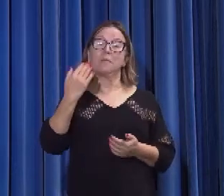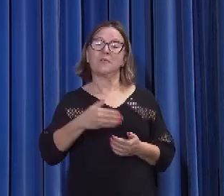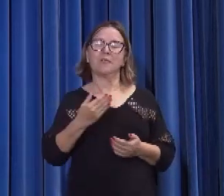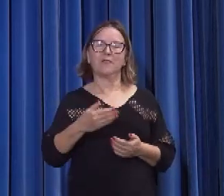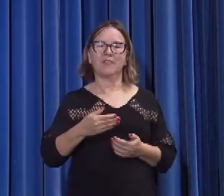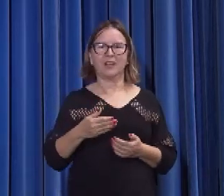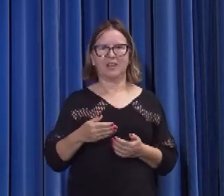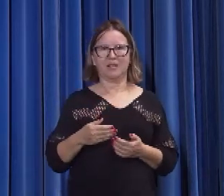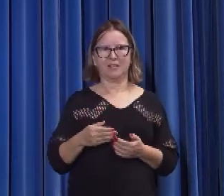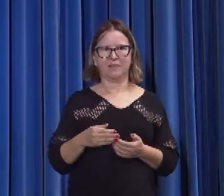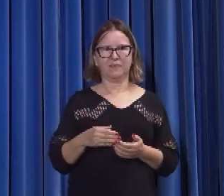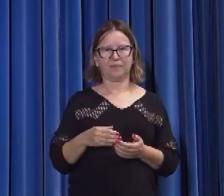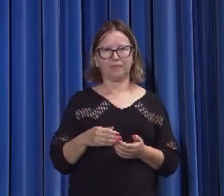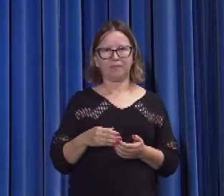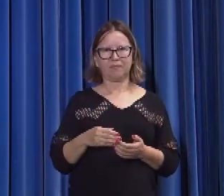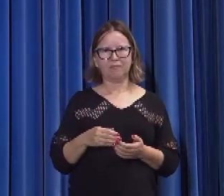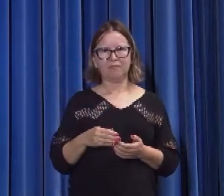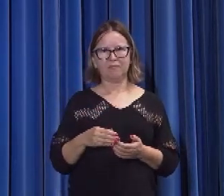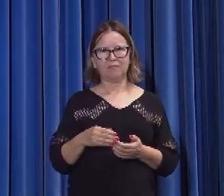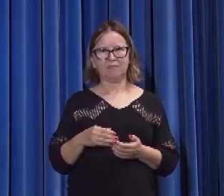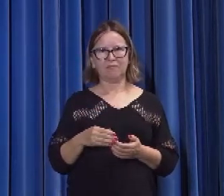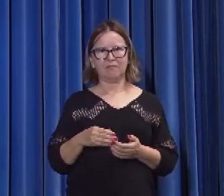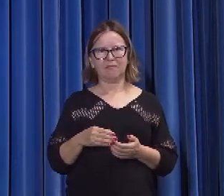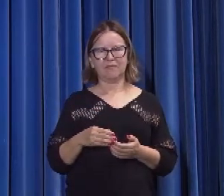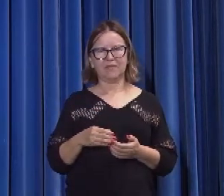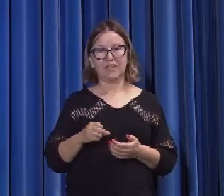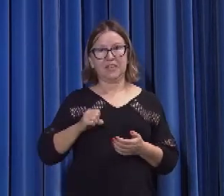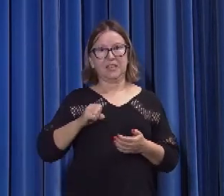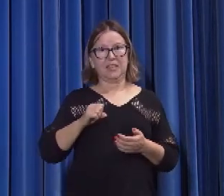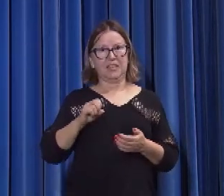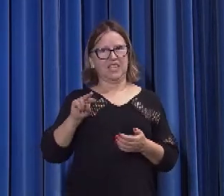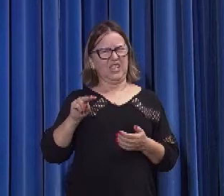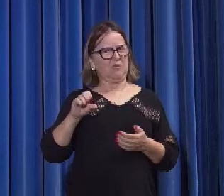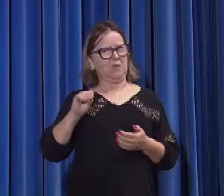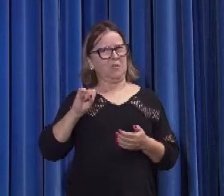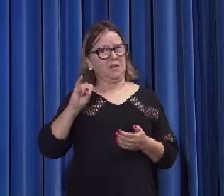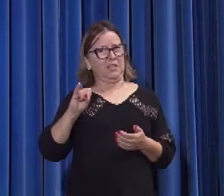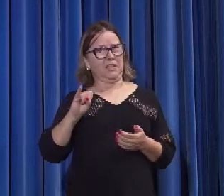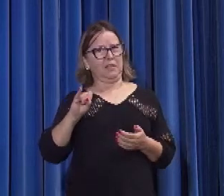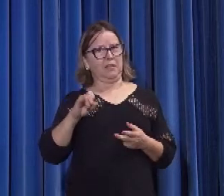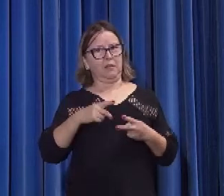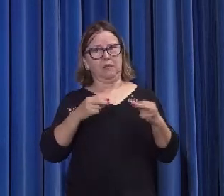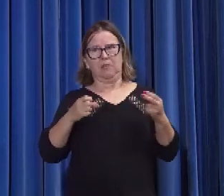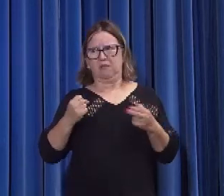se alguma coisa extraordinária vos estivesse acontecendo.